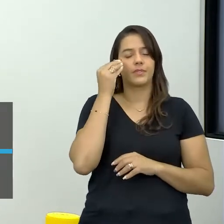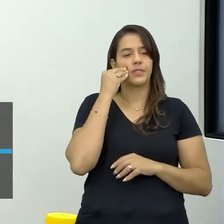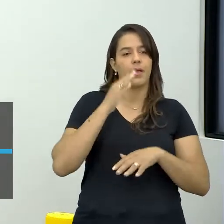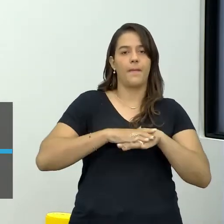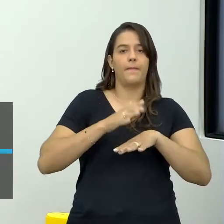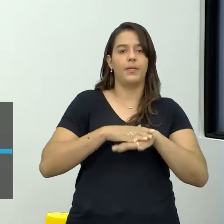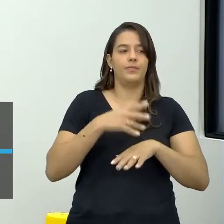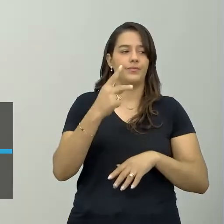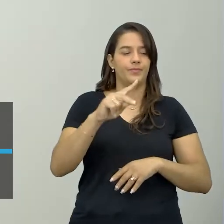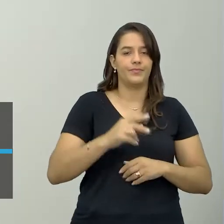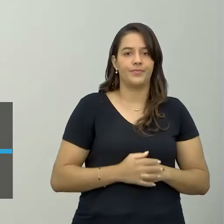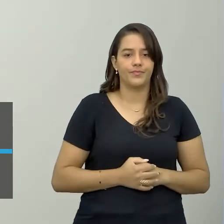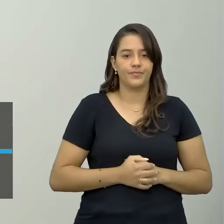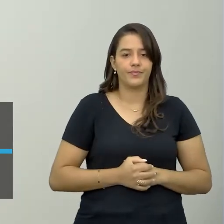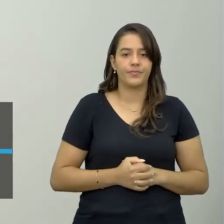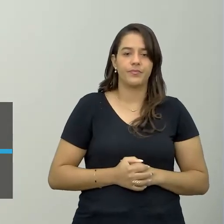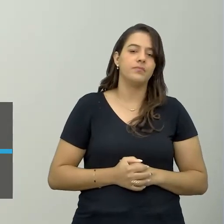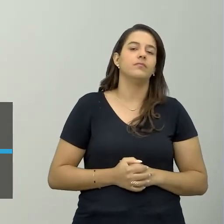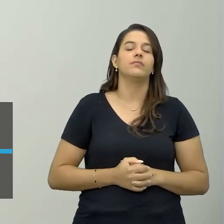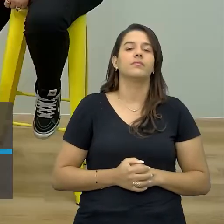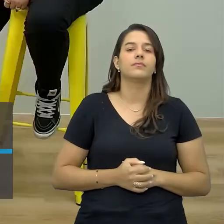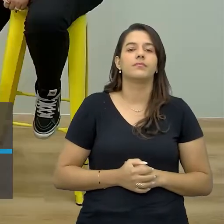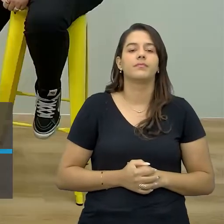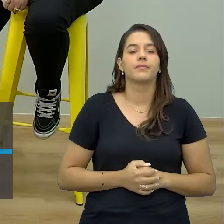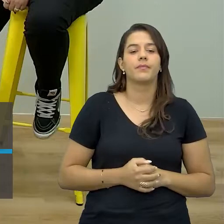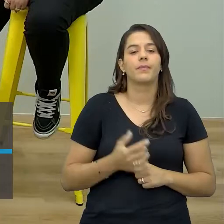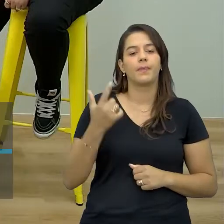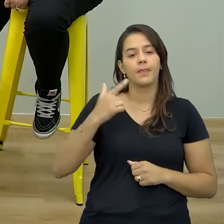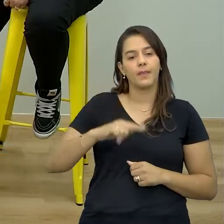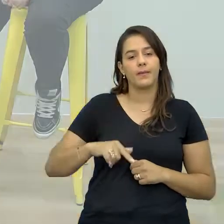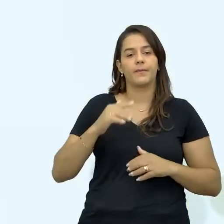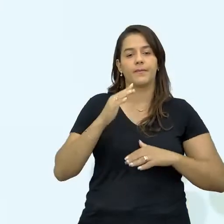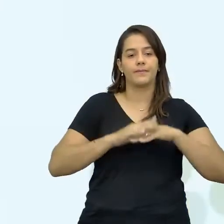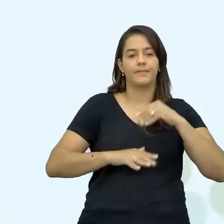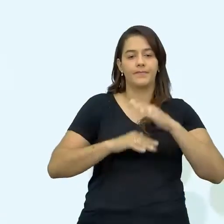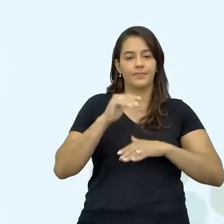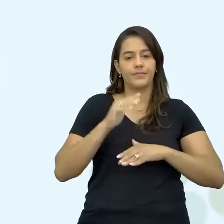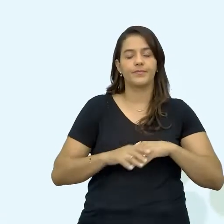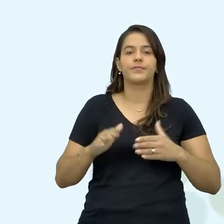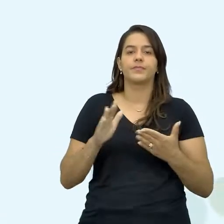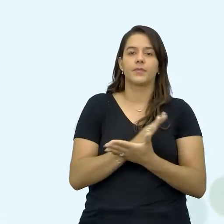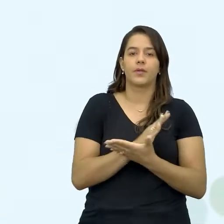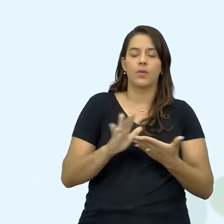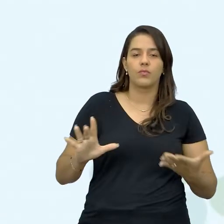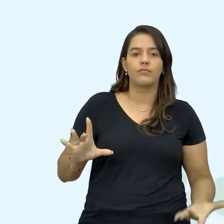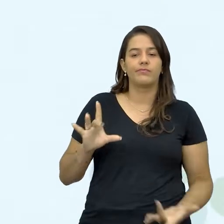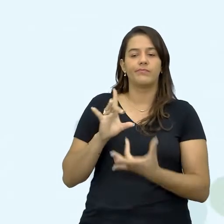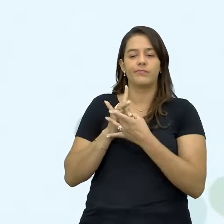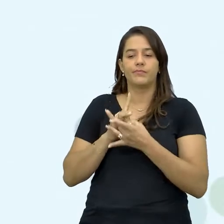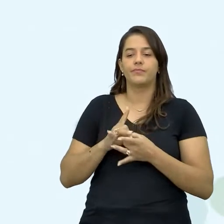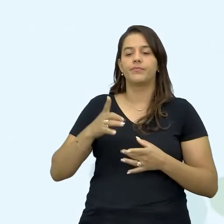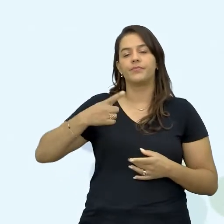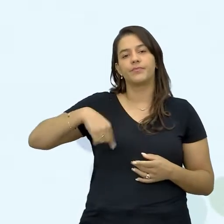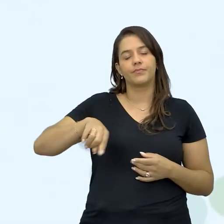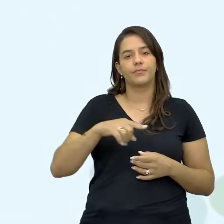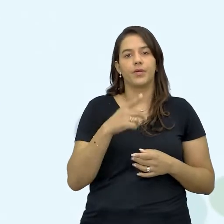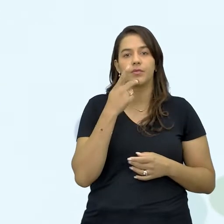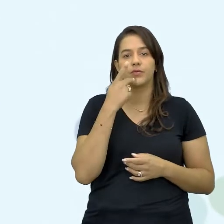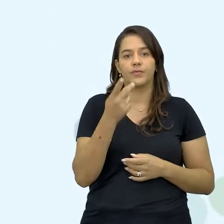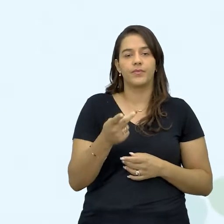próprias mãos. Bom, passando aqui a gente tem mais algumas habilidades, mais alguns eixos, falando exatamente sobre o que a gente acabou de falar, né,